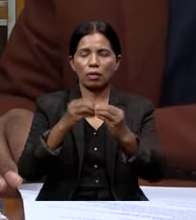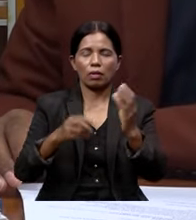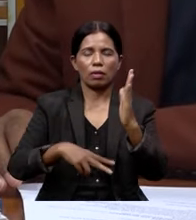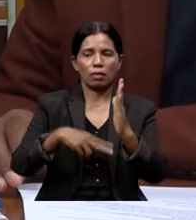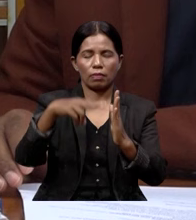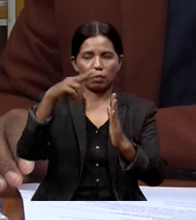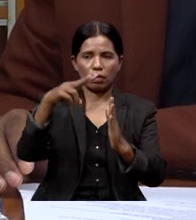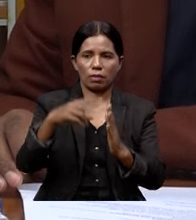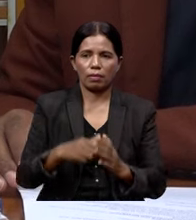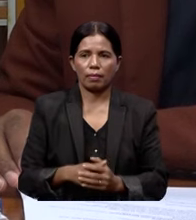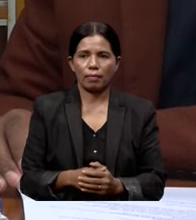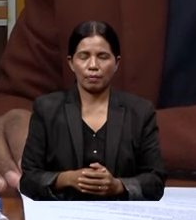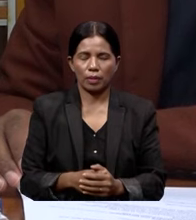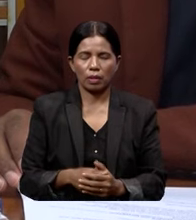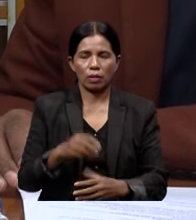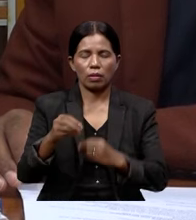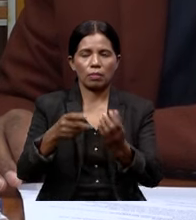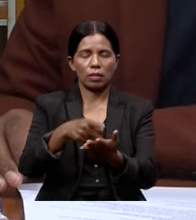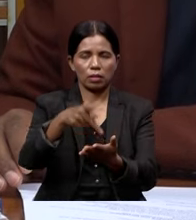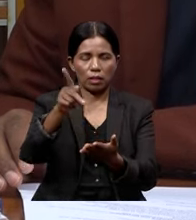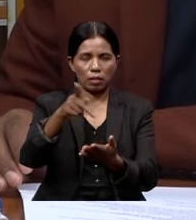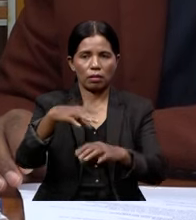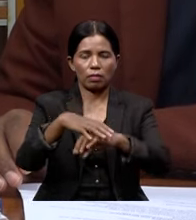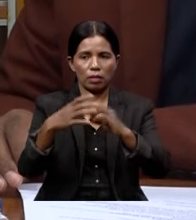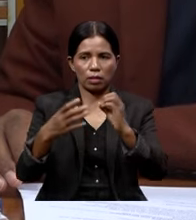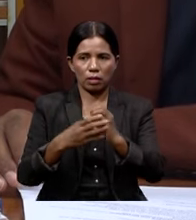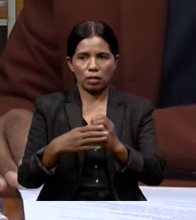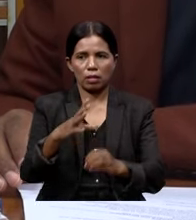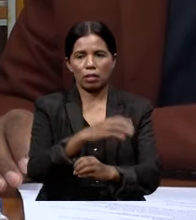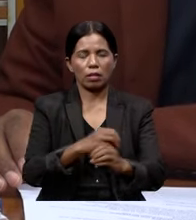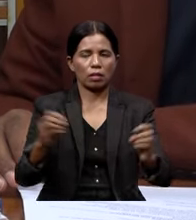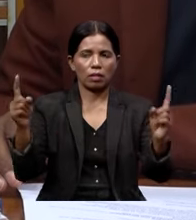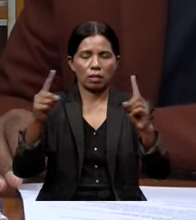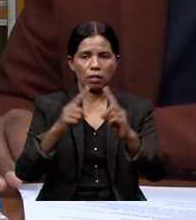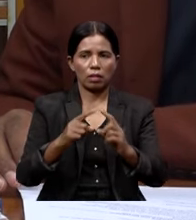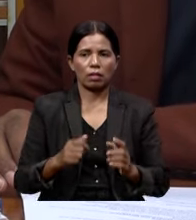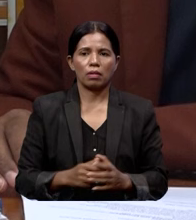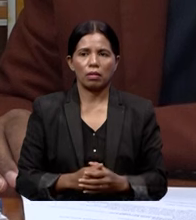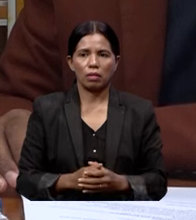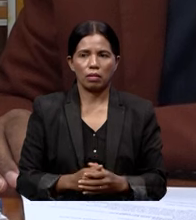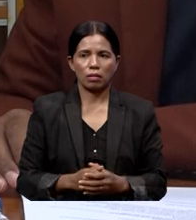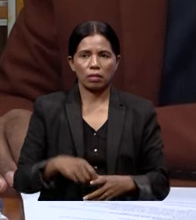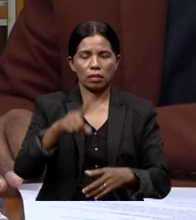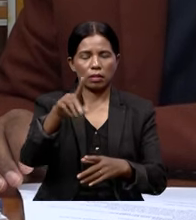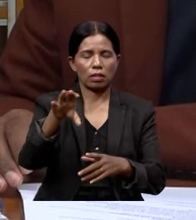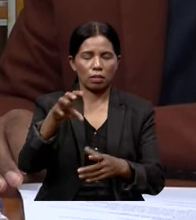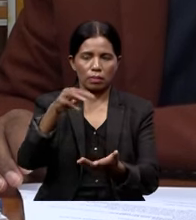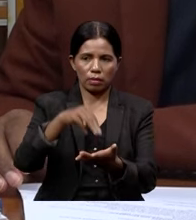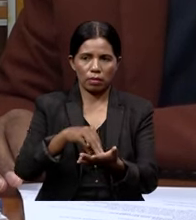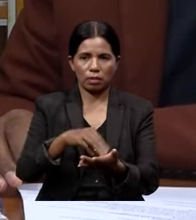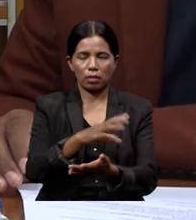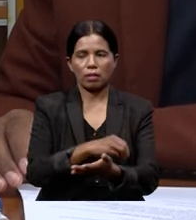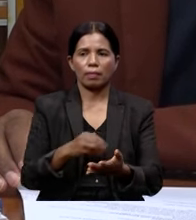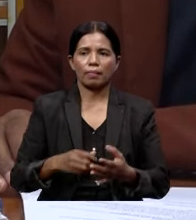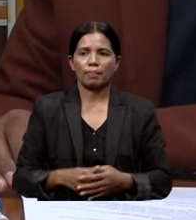be arrendamento né bot zuta dollar la os sentital mila zuta